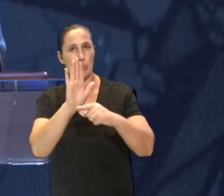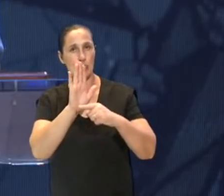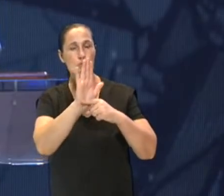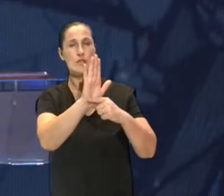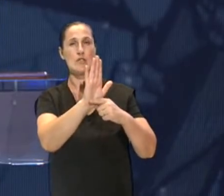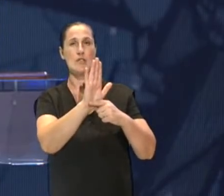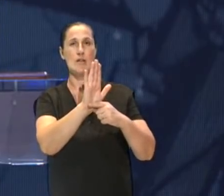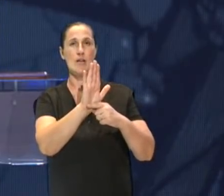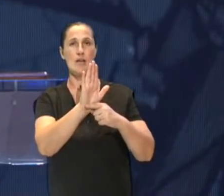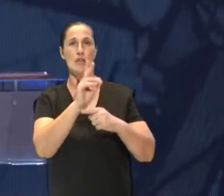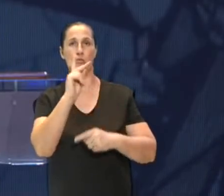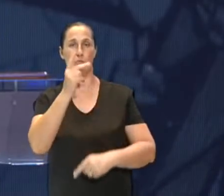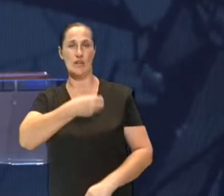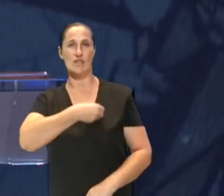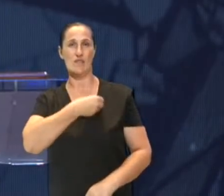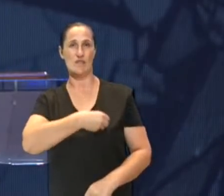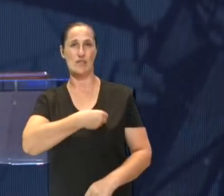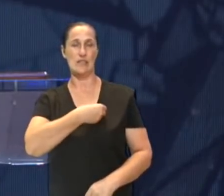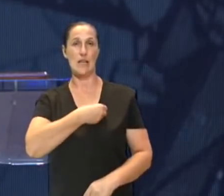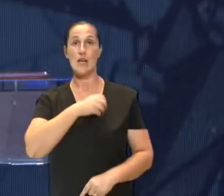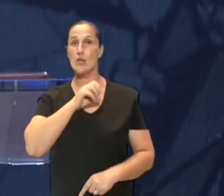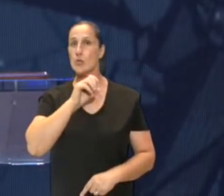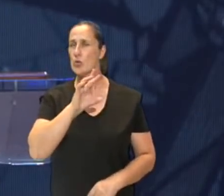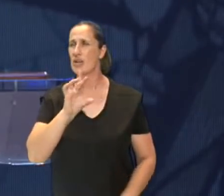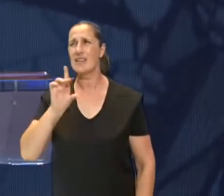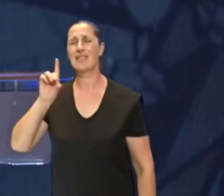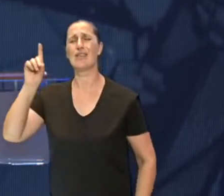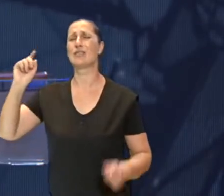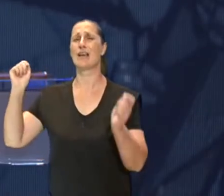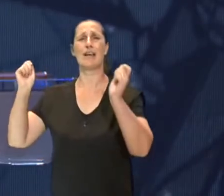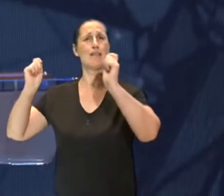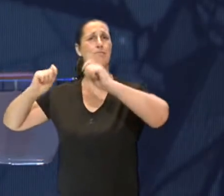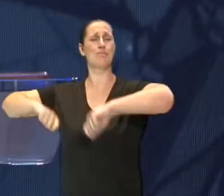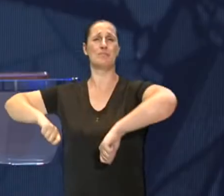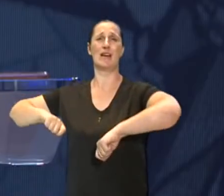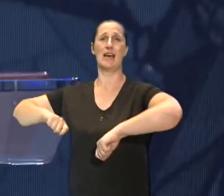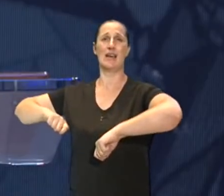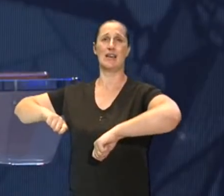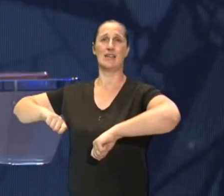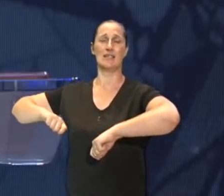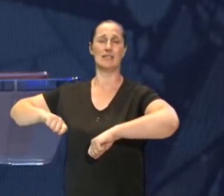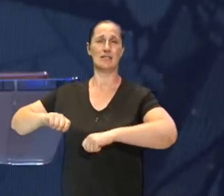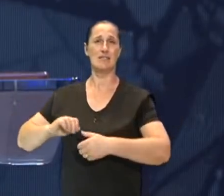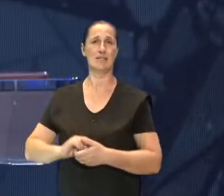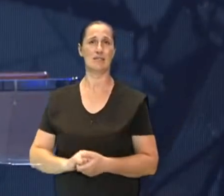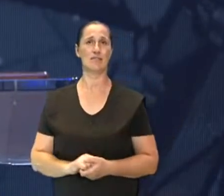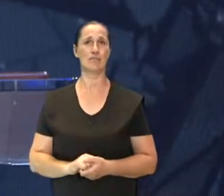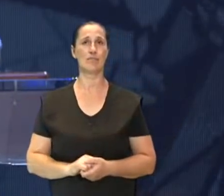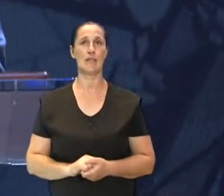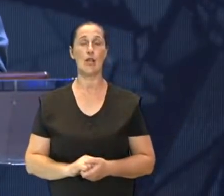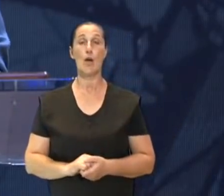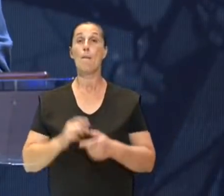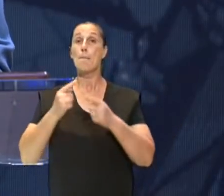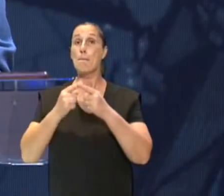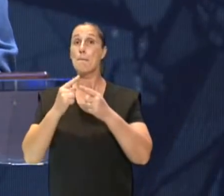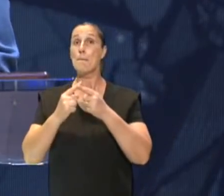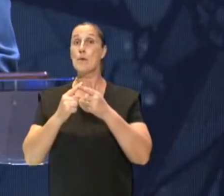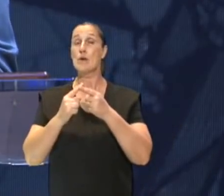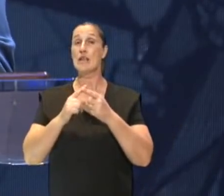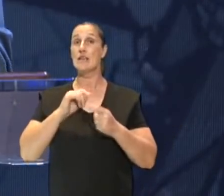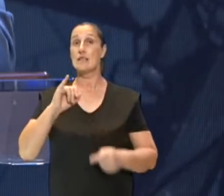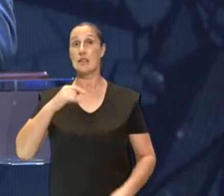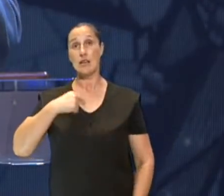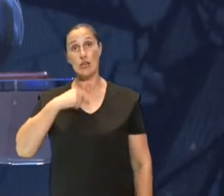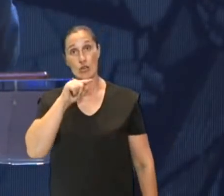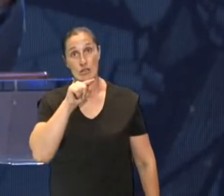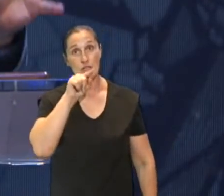abrir uma porta na parede lisa que está à sua frente. Porque enquanto nós oramos, não